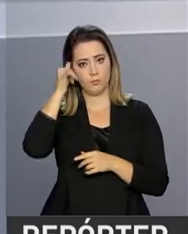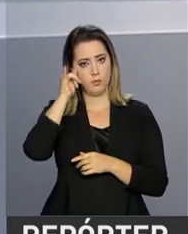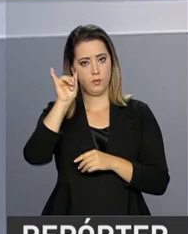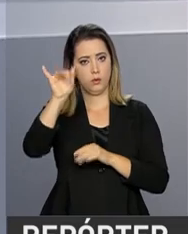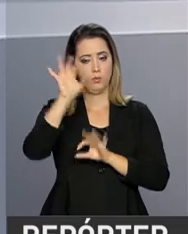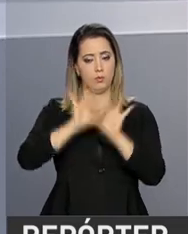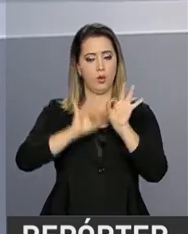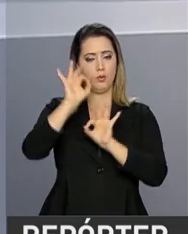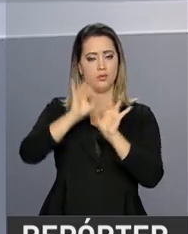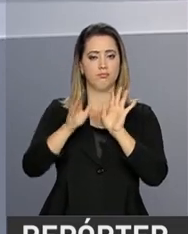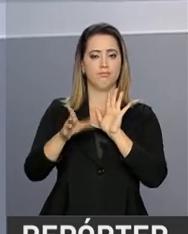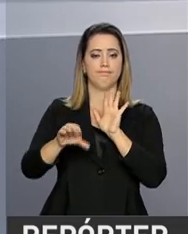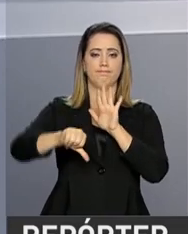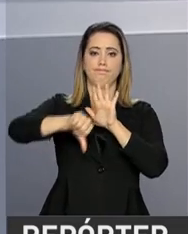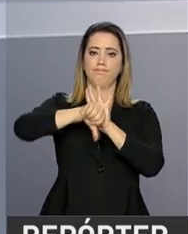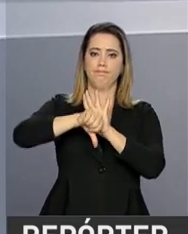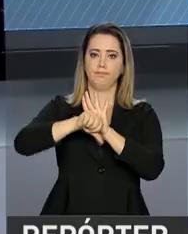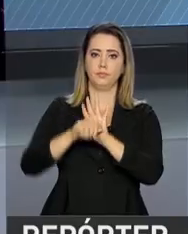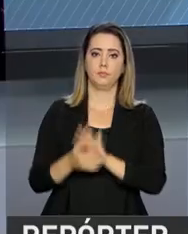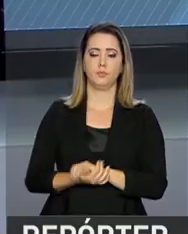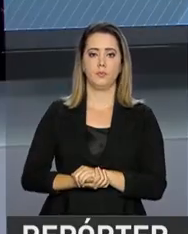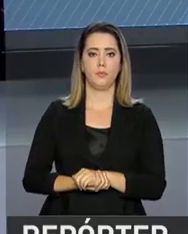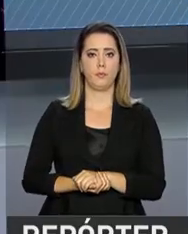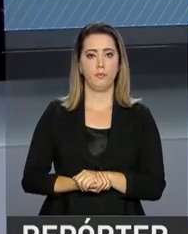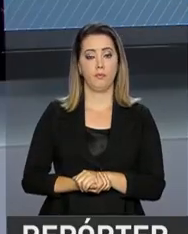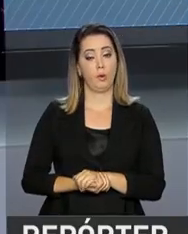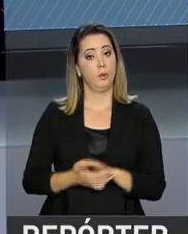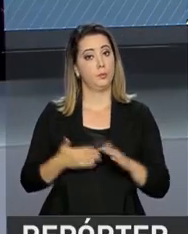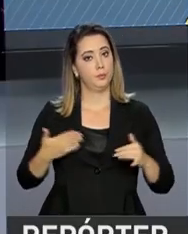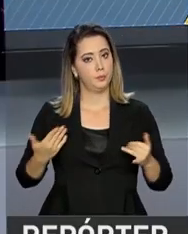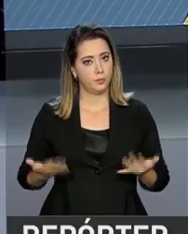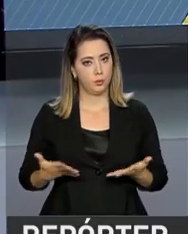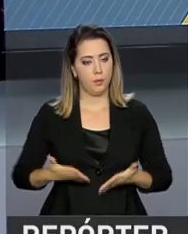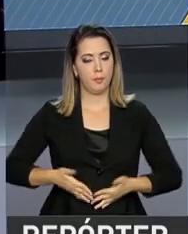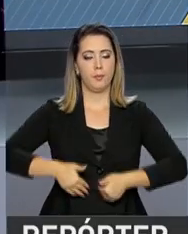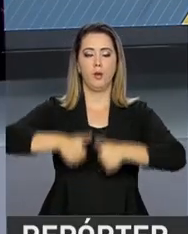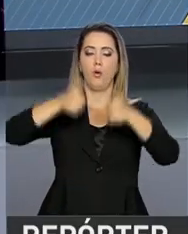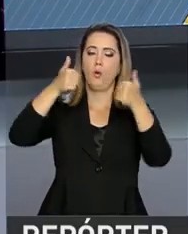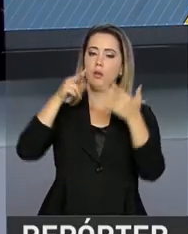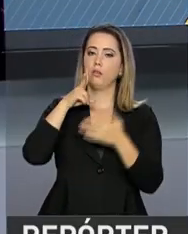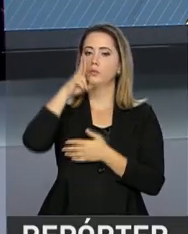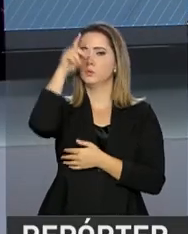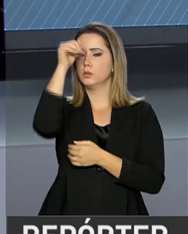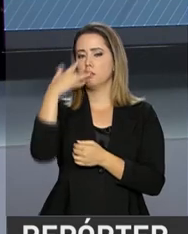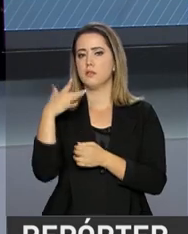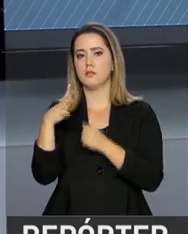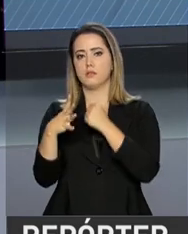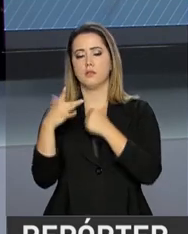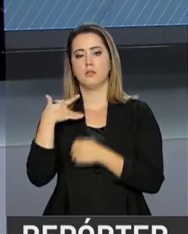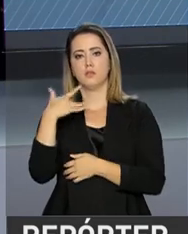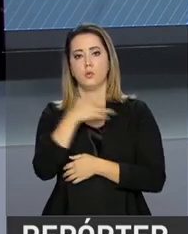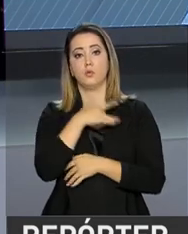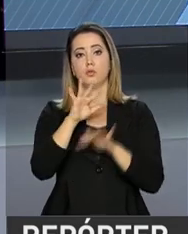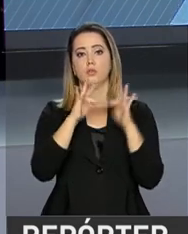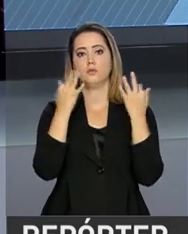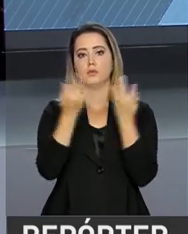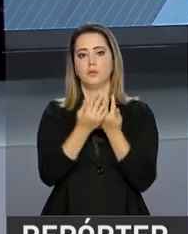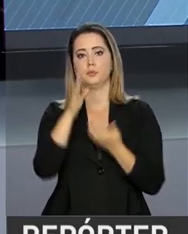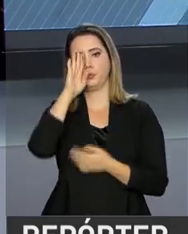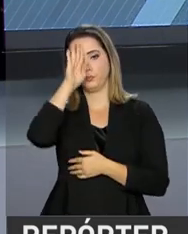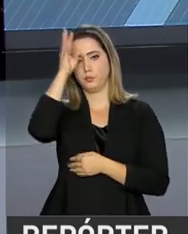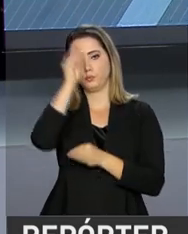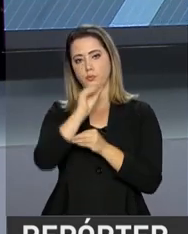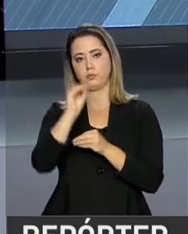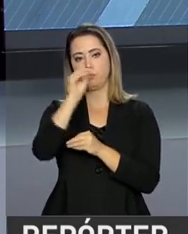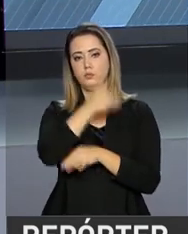no combate ao crime organizado. E para fortalecer a saúde da família como um modelo prioritário de atendimento, o